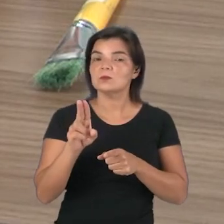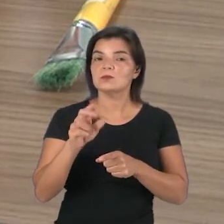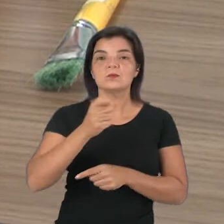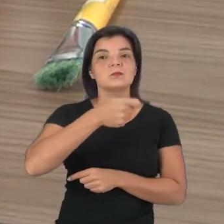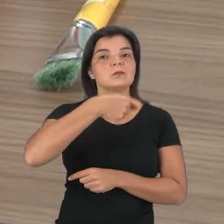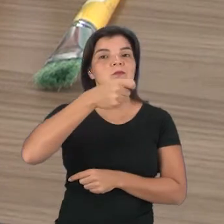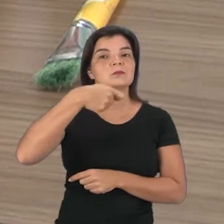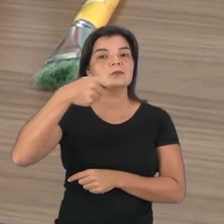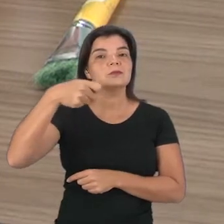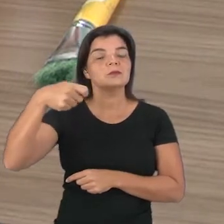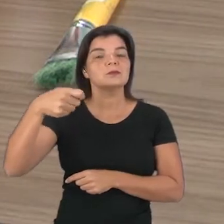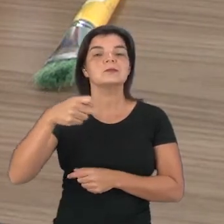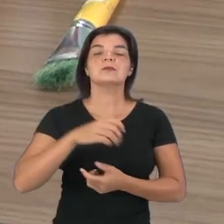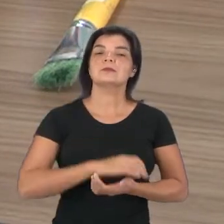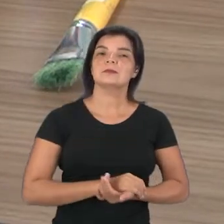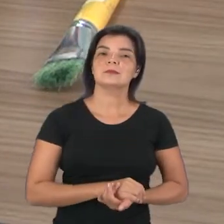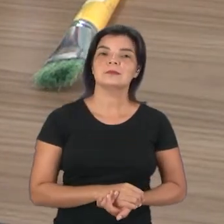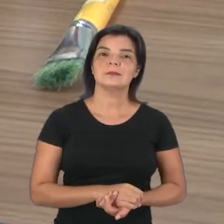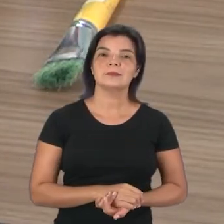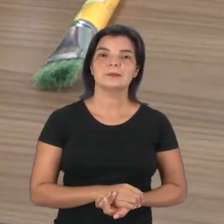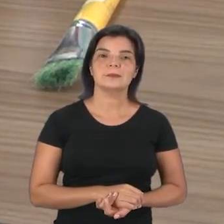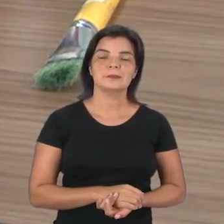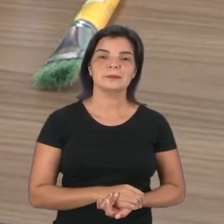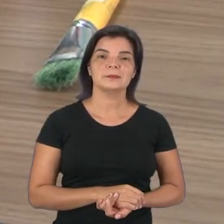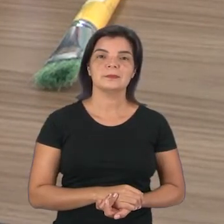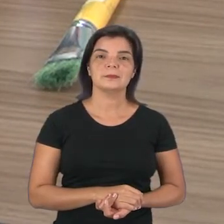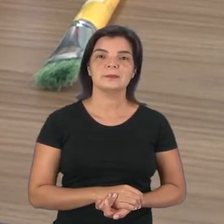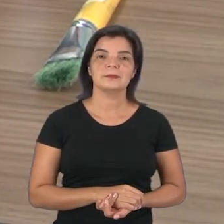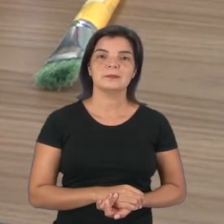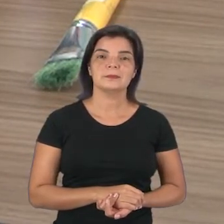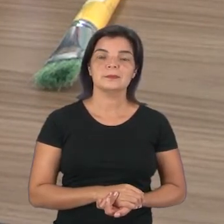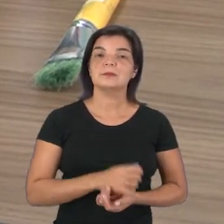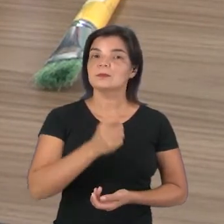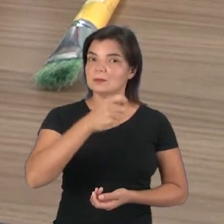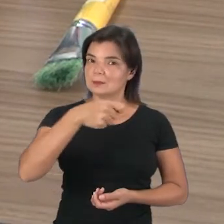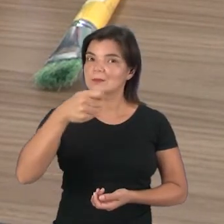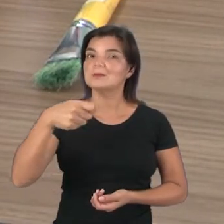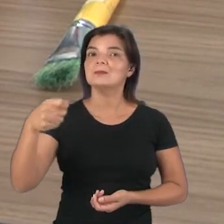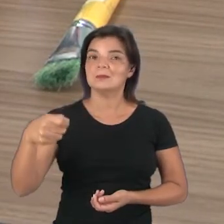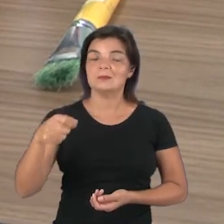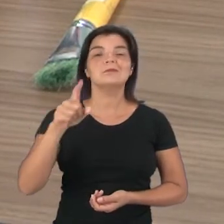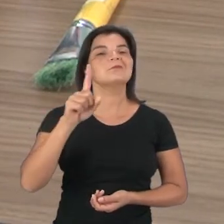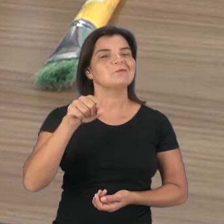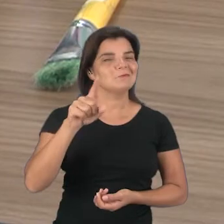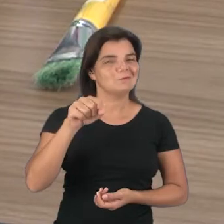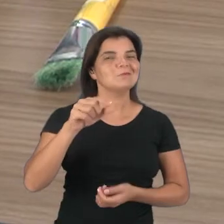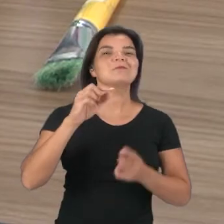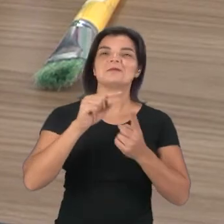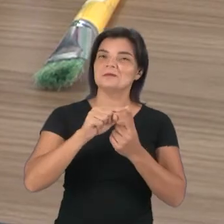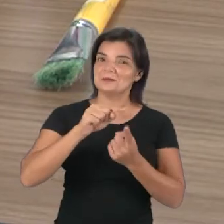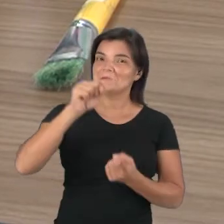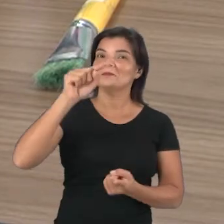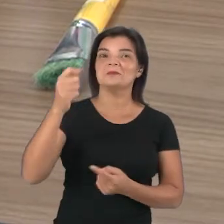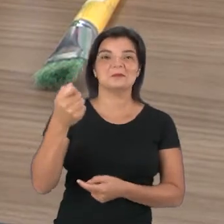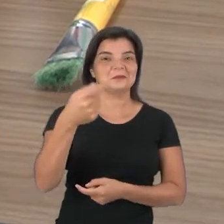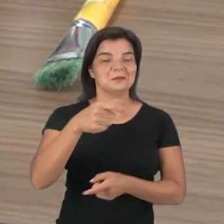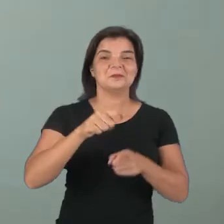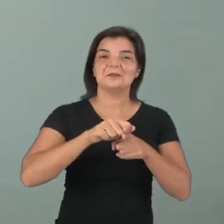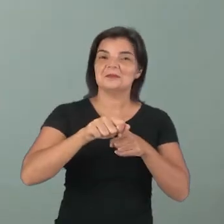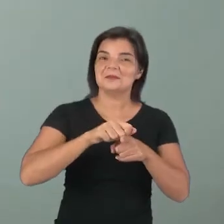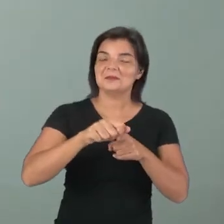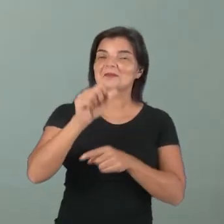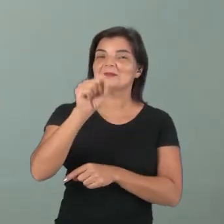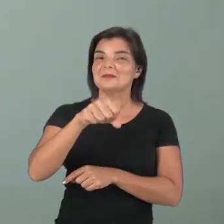ou é o pincel de quadro? O pincel de quadro é bem maior que a